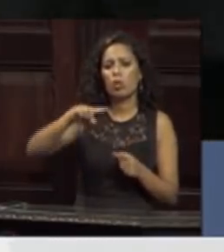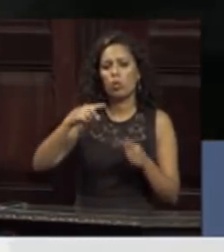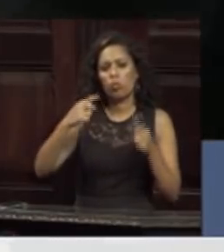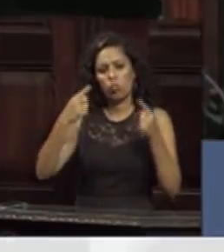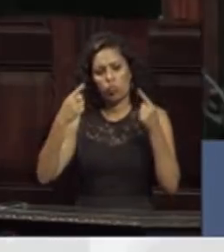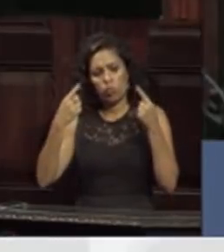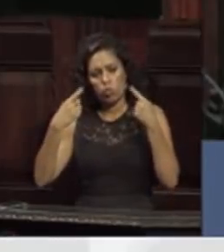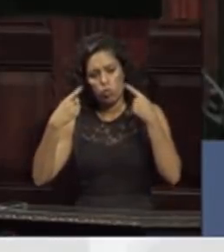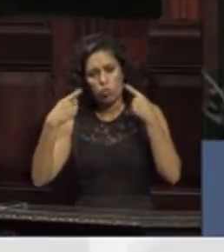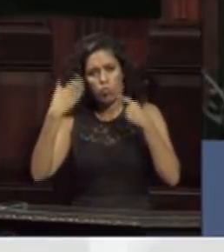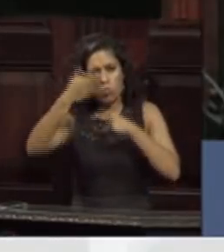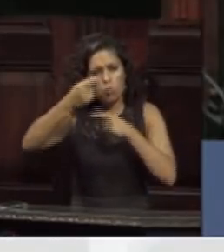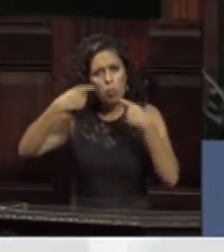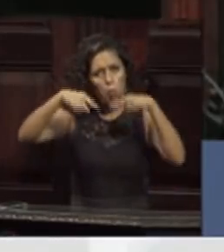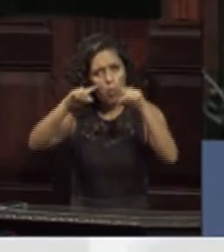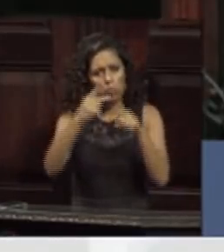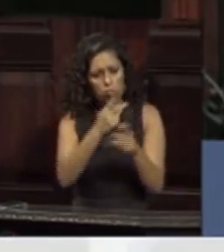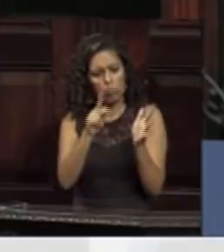emenda.